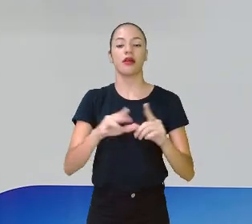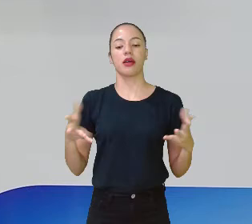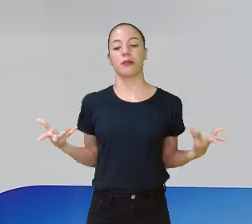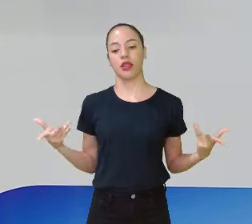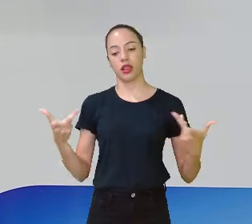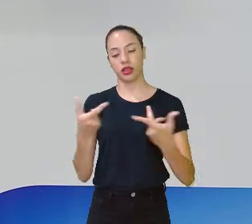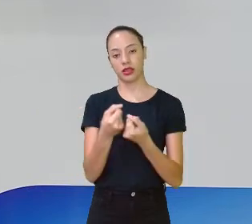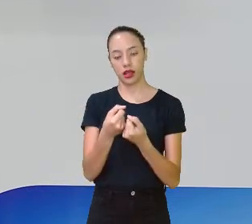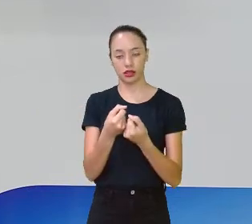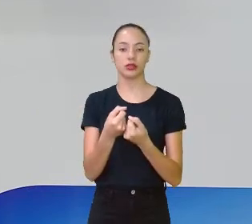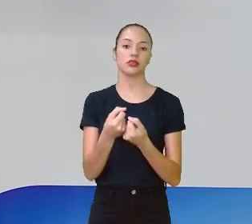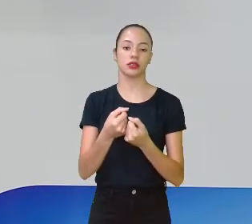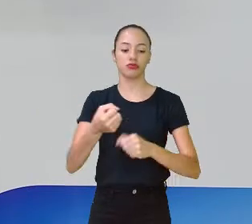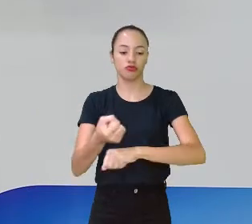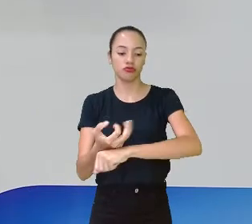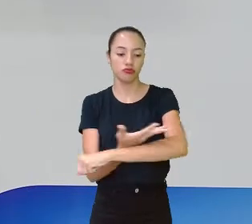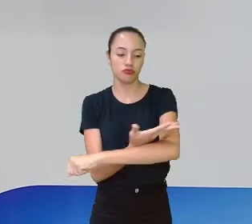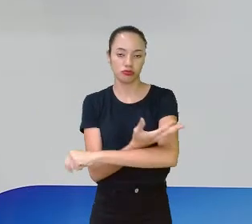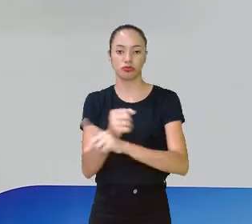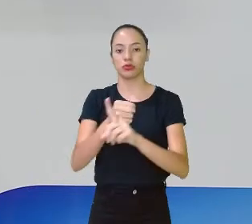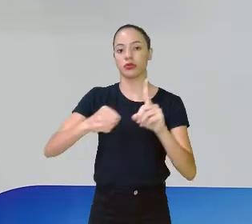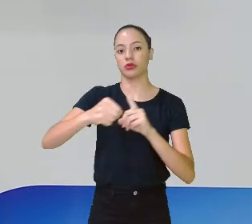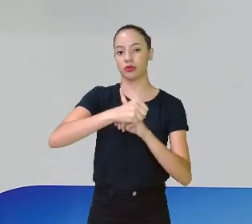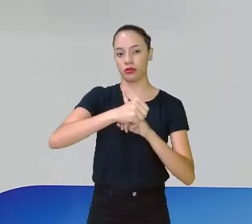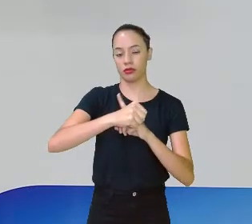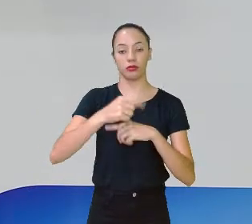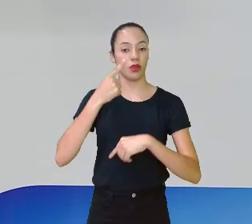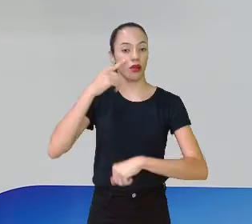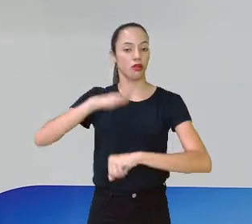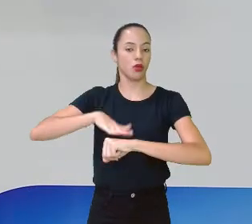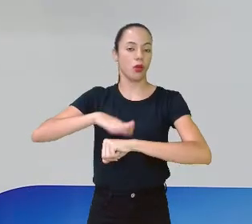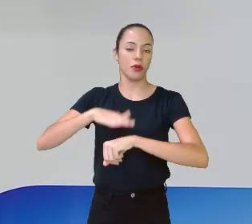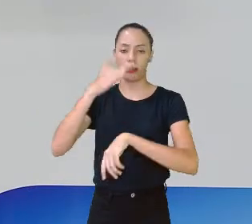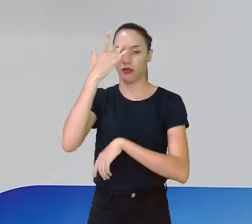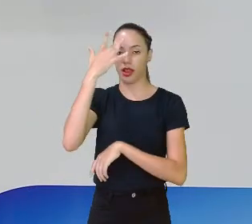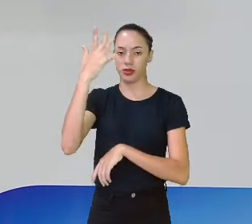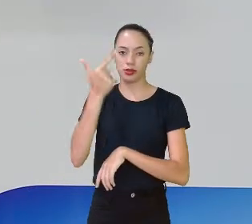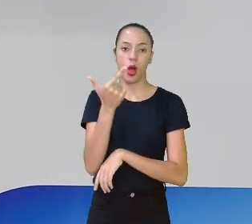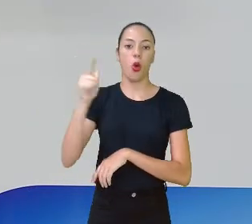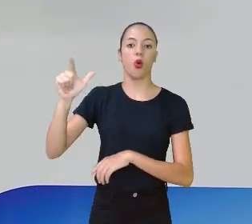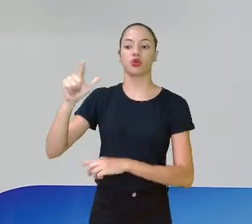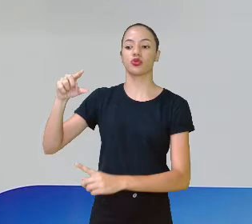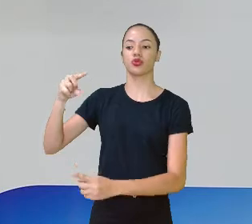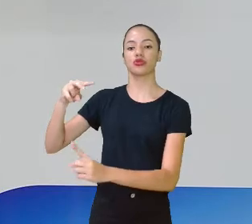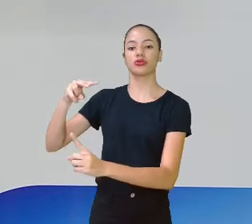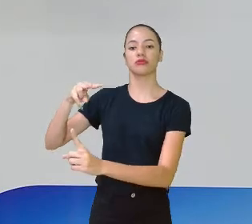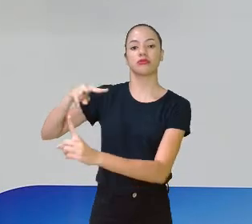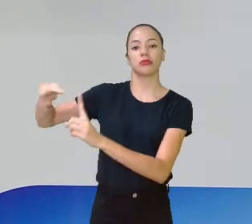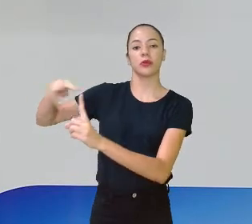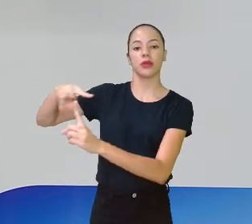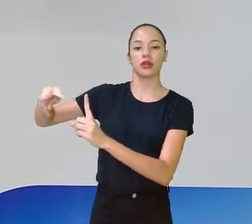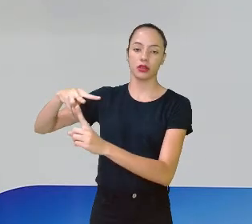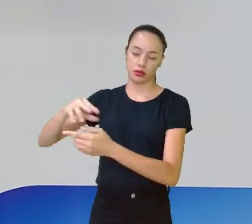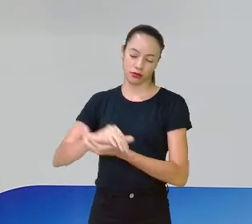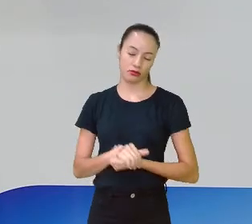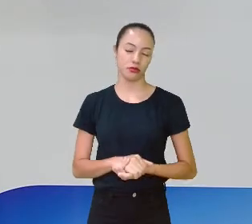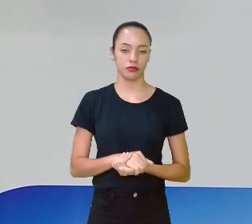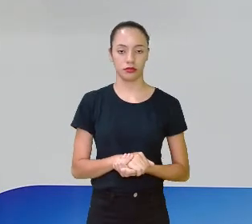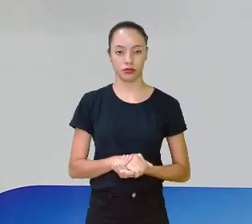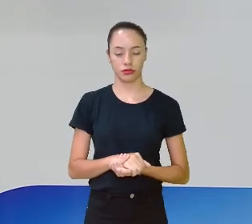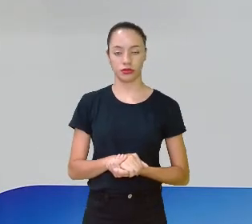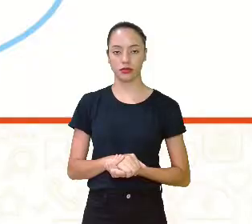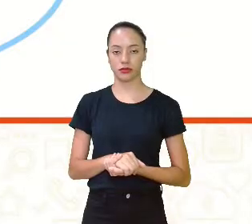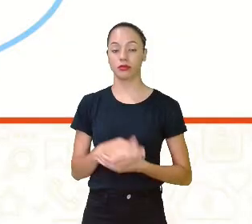Então, perceba que a autonomia, como ela facilita outras áreas. Vamos falar um